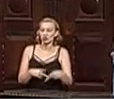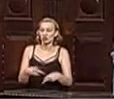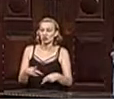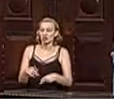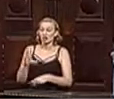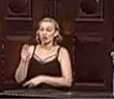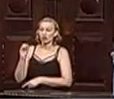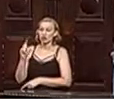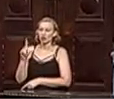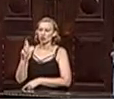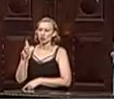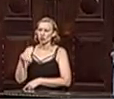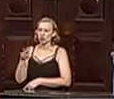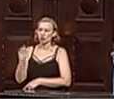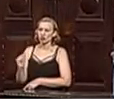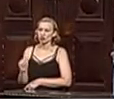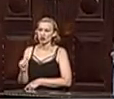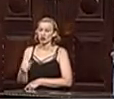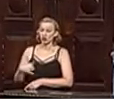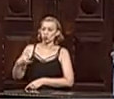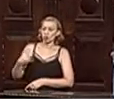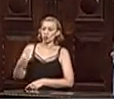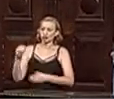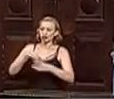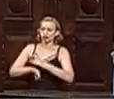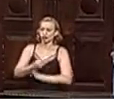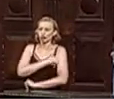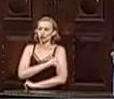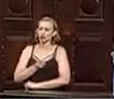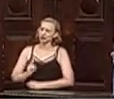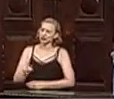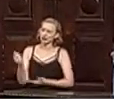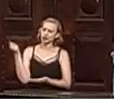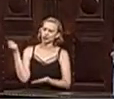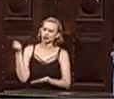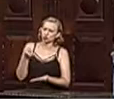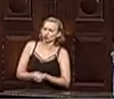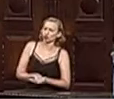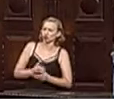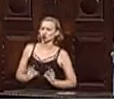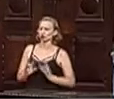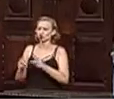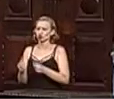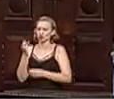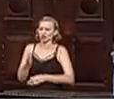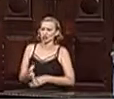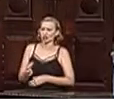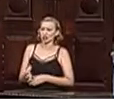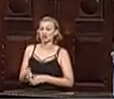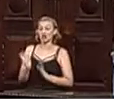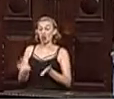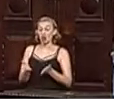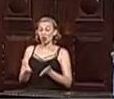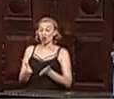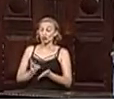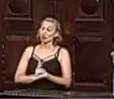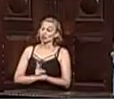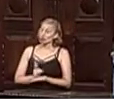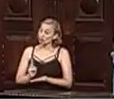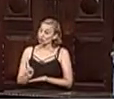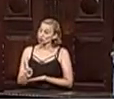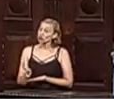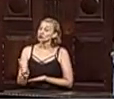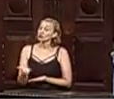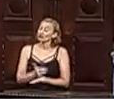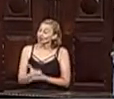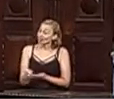pela sua estrutura e pelo seu corpo funcional sempre cumpriu com dignidade a sua função, começa a ficar em risco, nesse final de ano